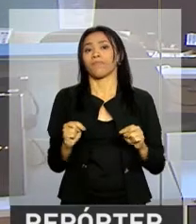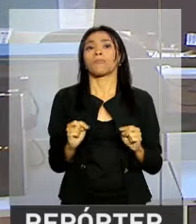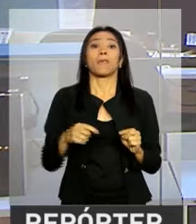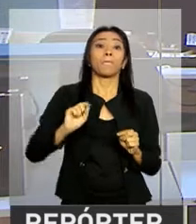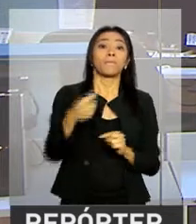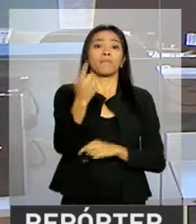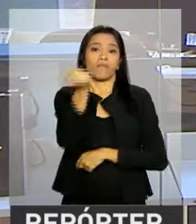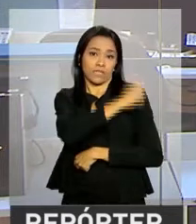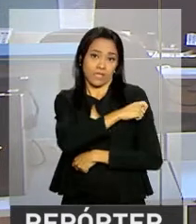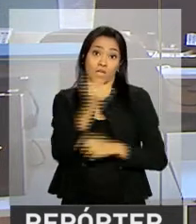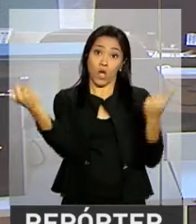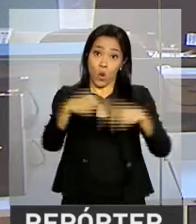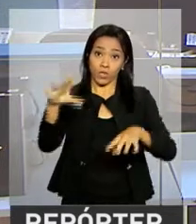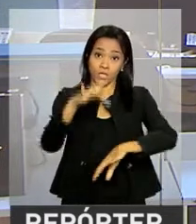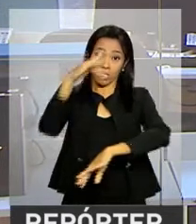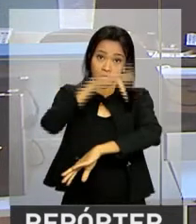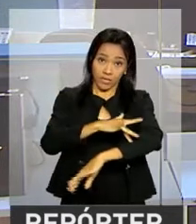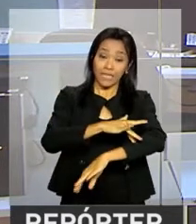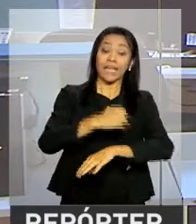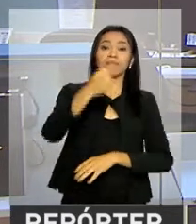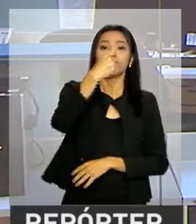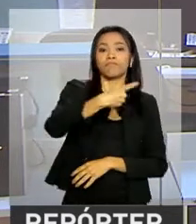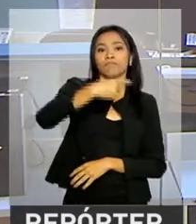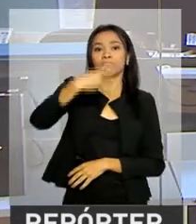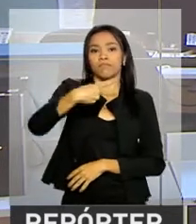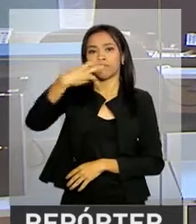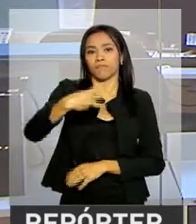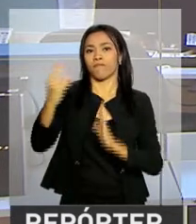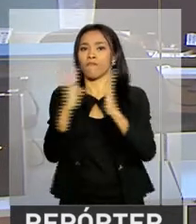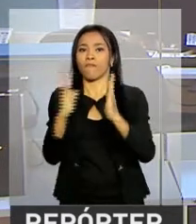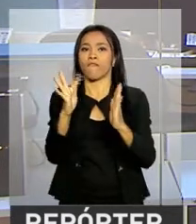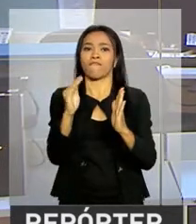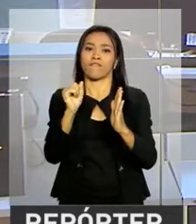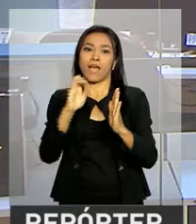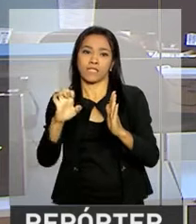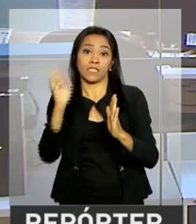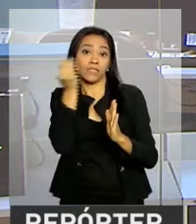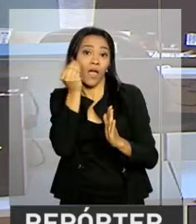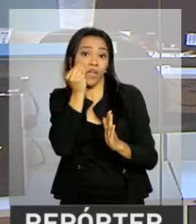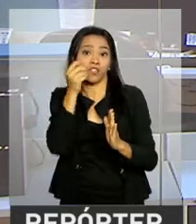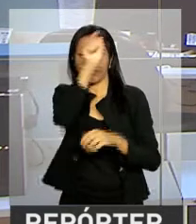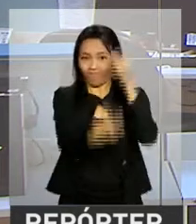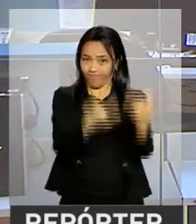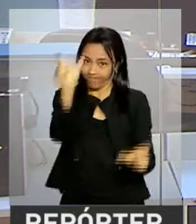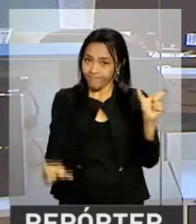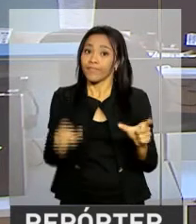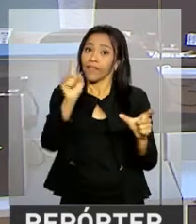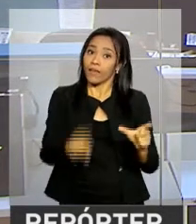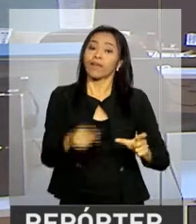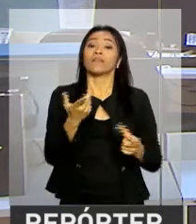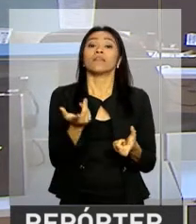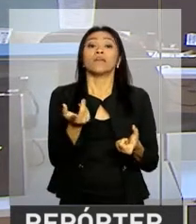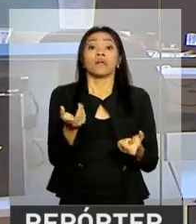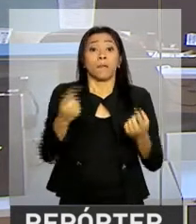primeira vacina contra a dengue está na terceira fase de testes em humanos um investimento de 100 milhões de reais do ministério da